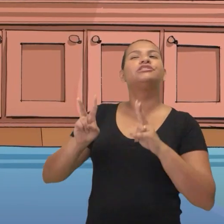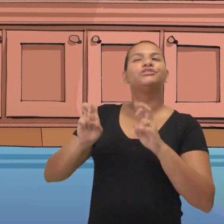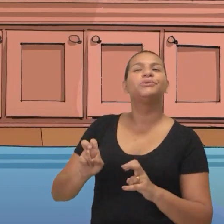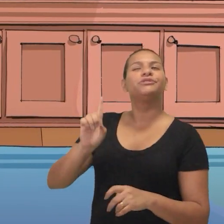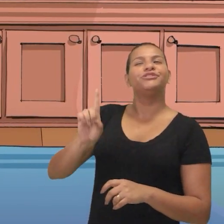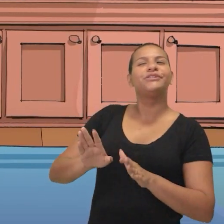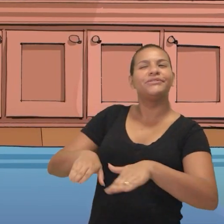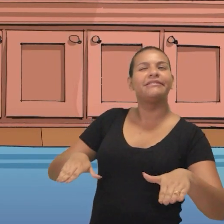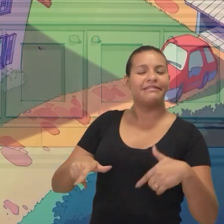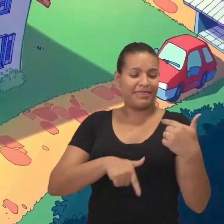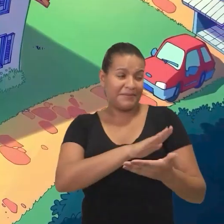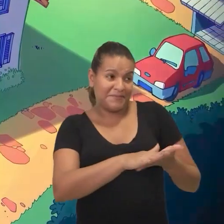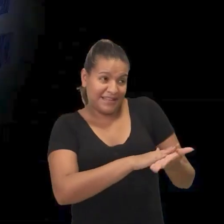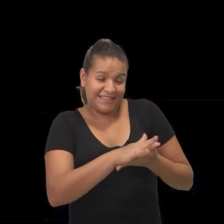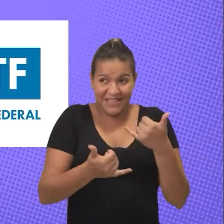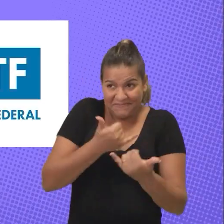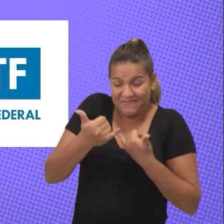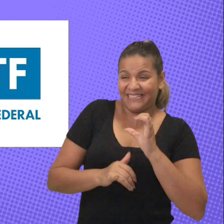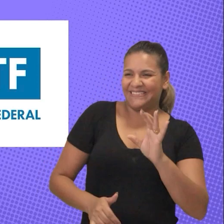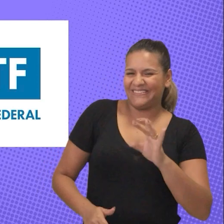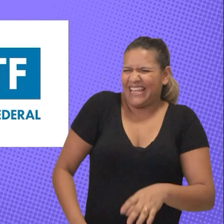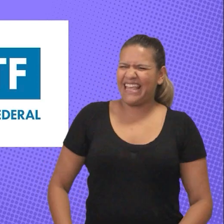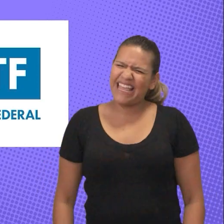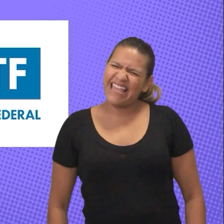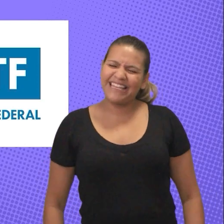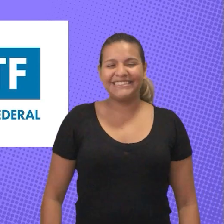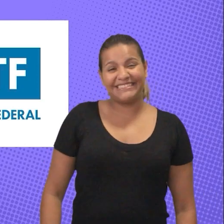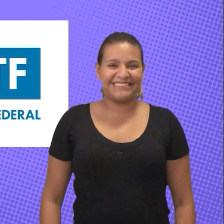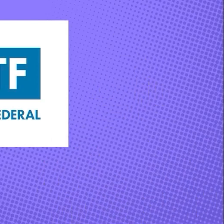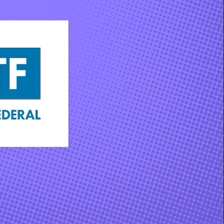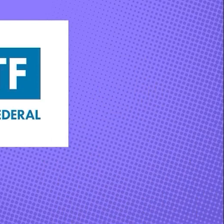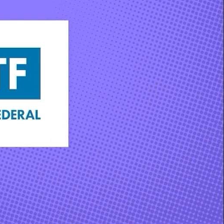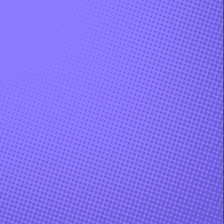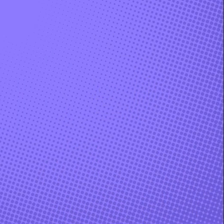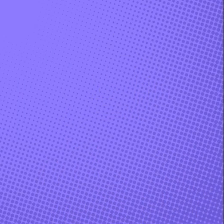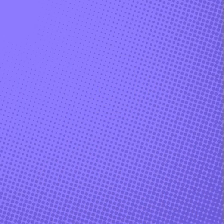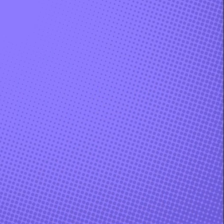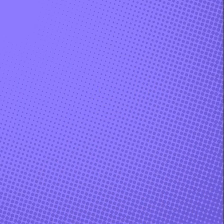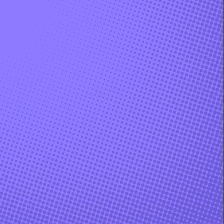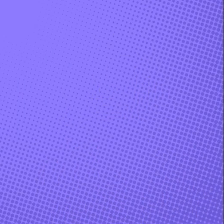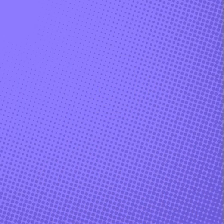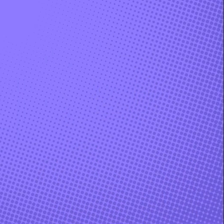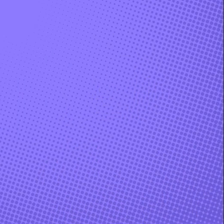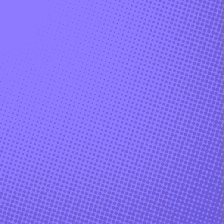trabalhar e brincar Cebolinha puxa seu cebola pela mão Apoio a JUF, AMB, Anamatra, STF Realização Maurício de Souza Produções